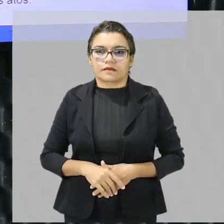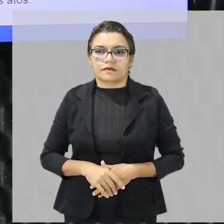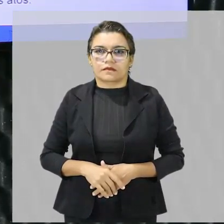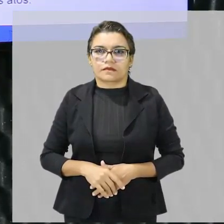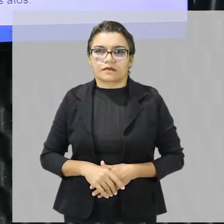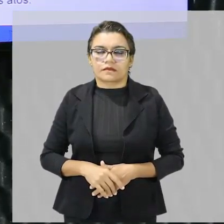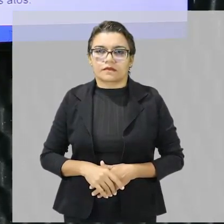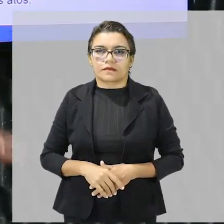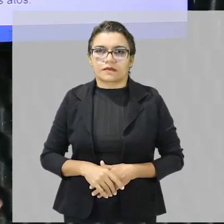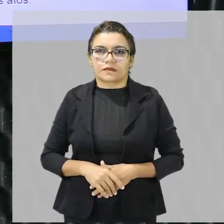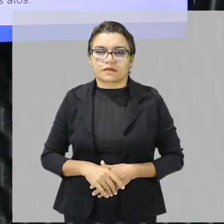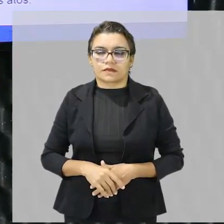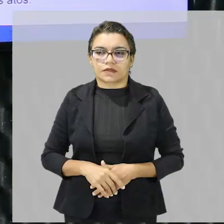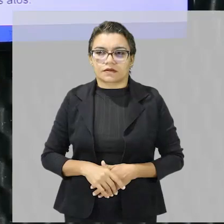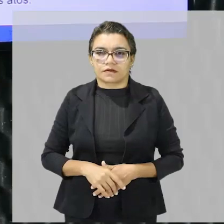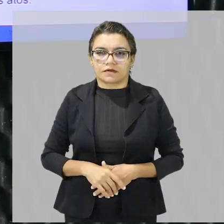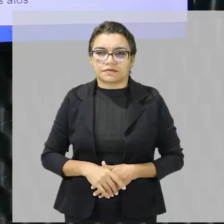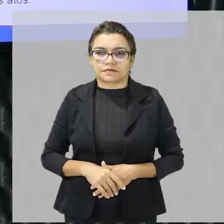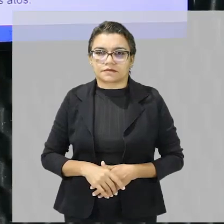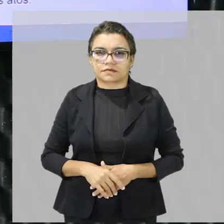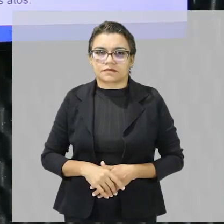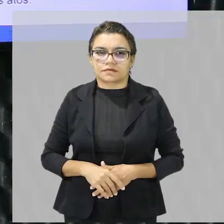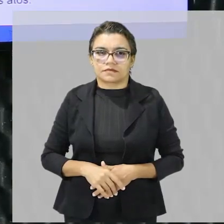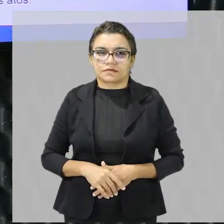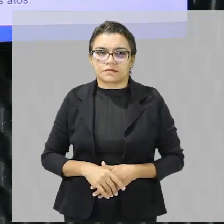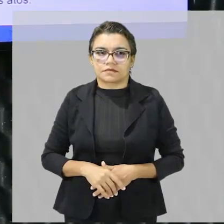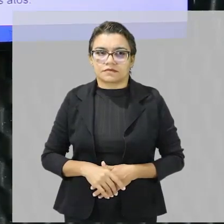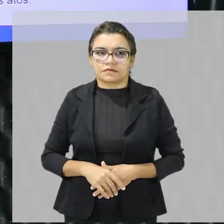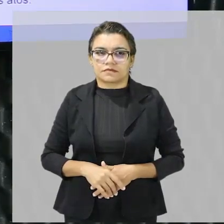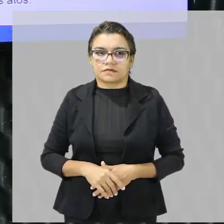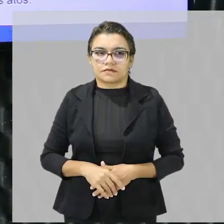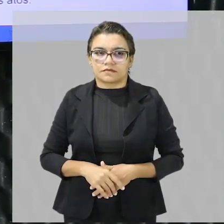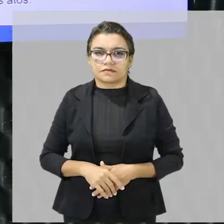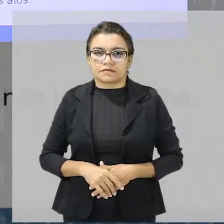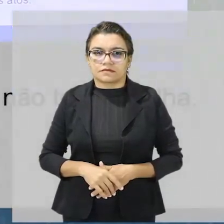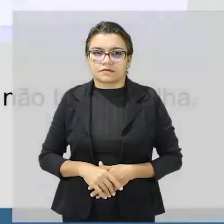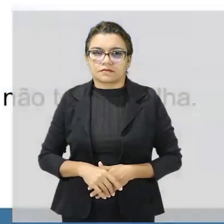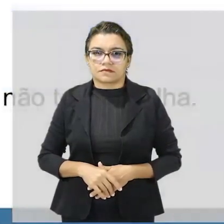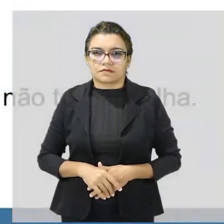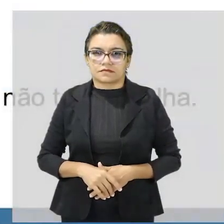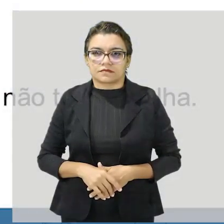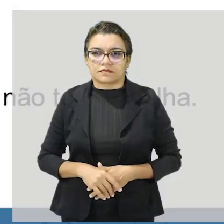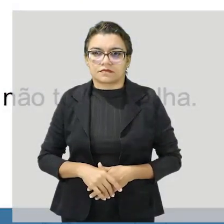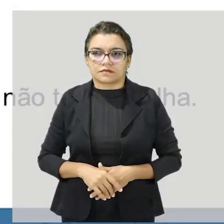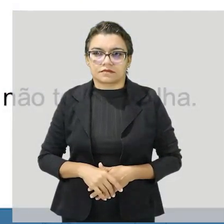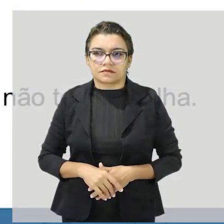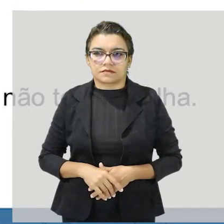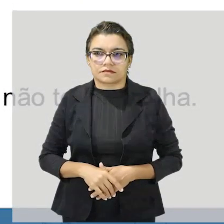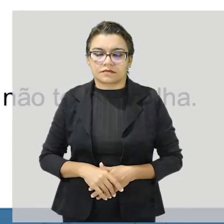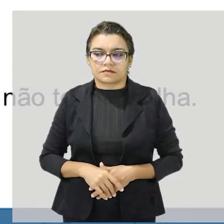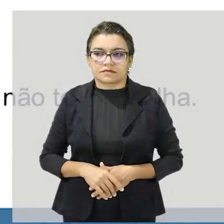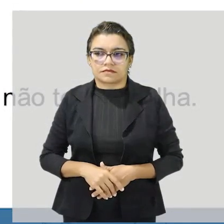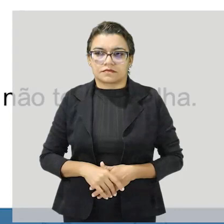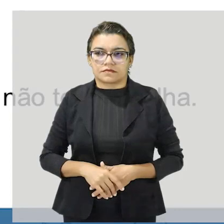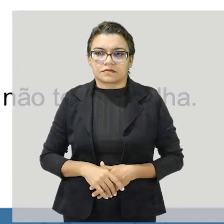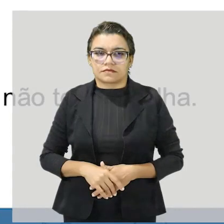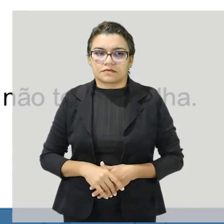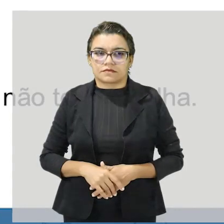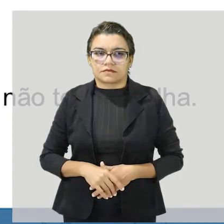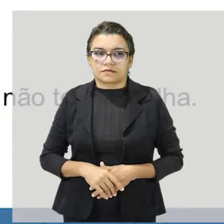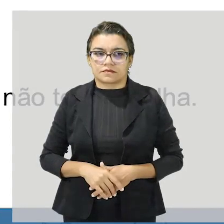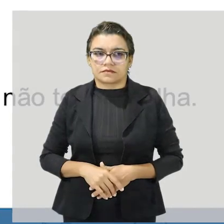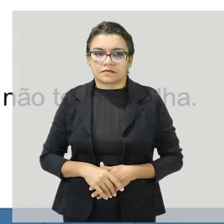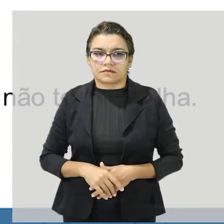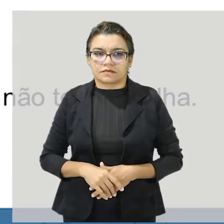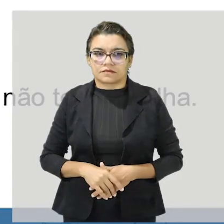Só depois será alguma coisa, e tal como a si próprio se fizer, como fizer a ele mesmo e para si mesmo e por si